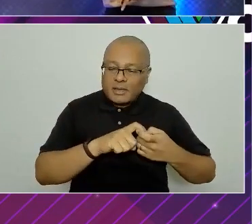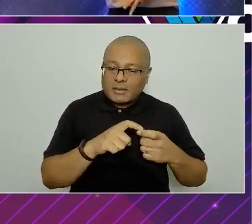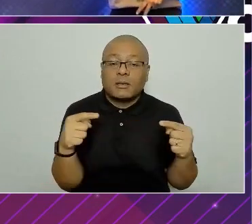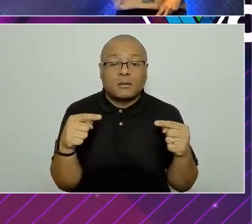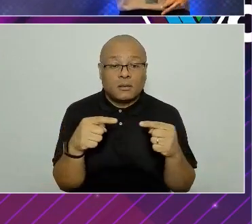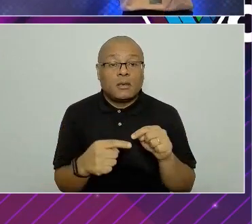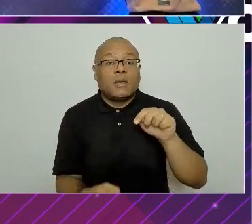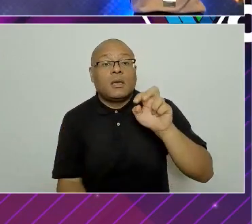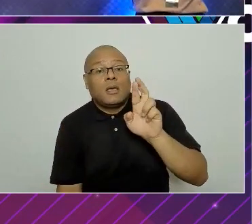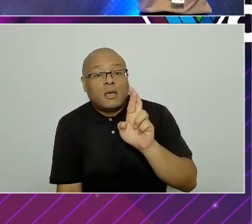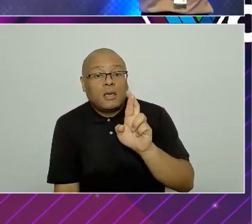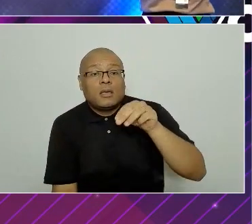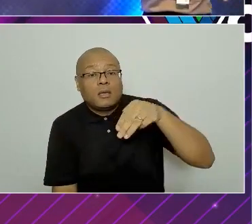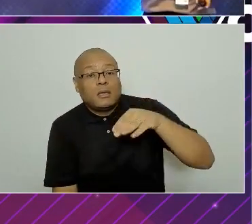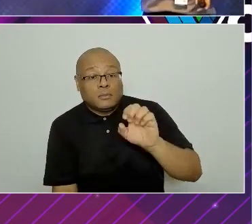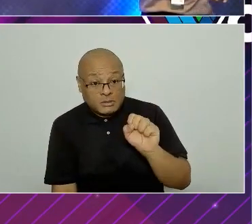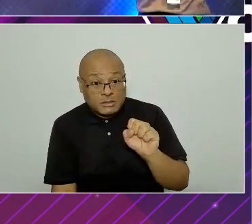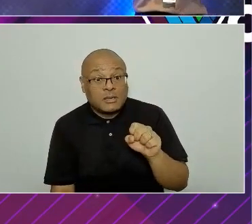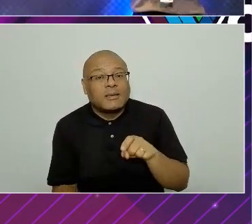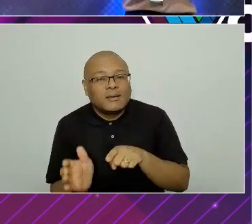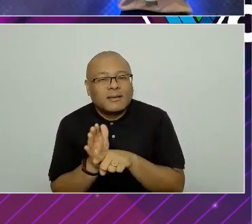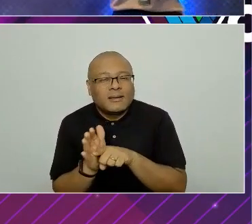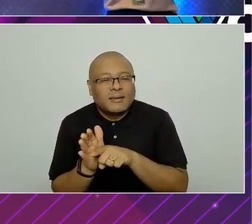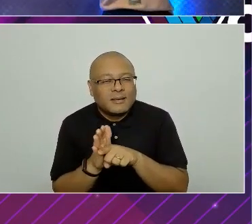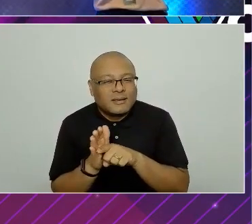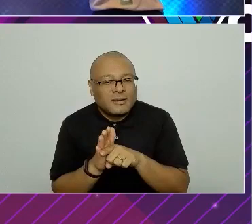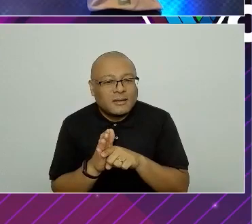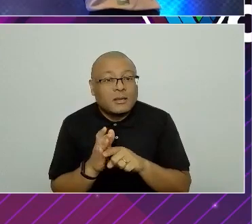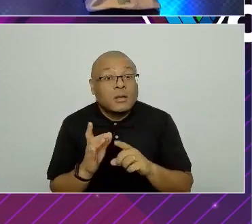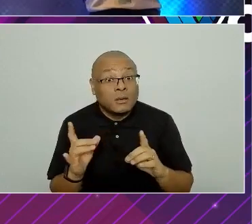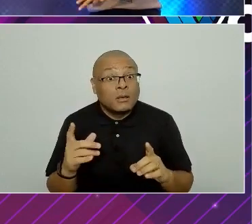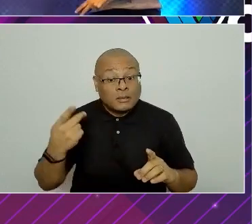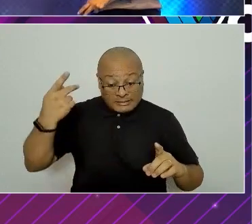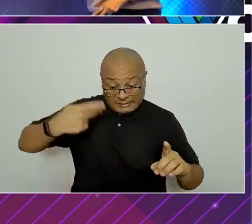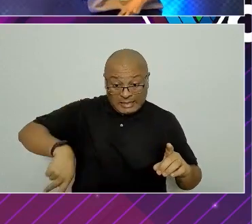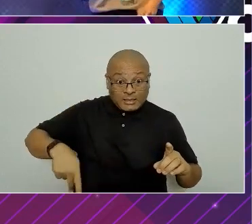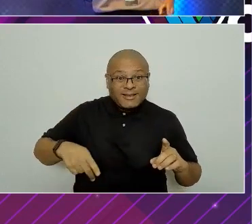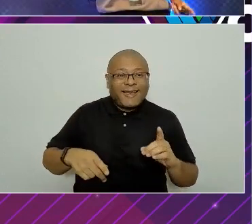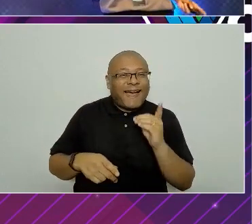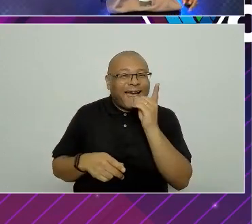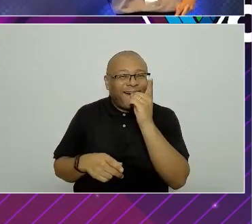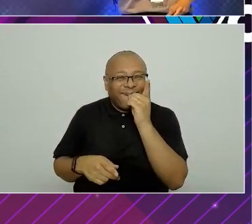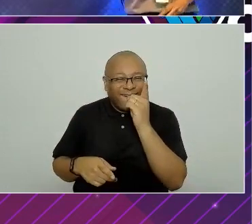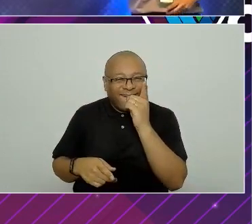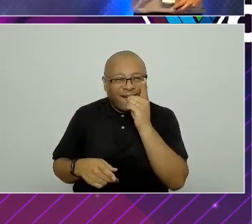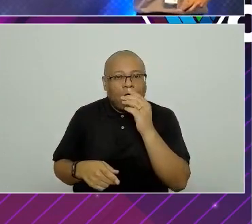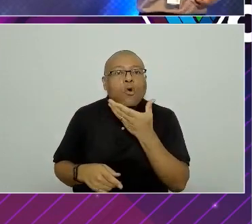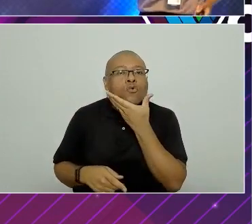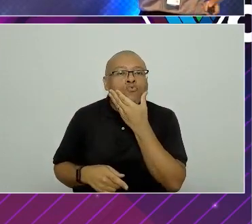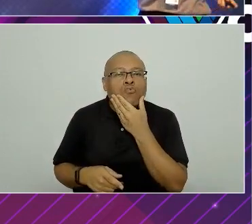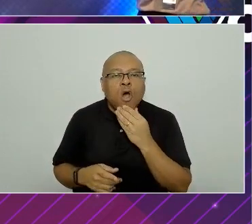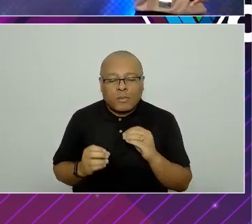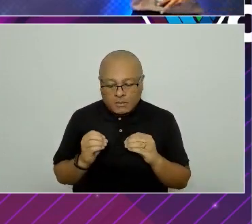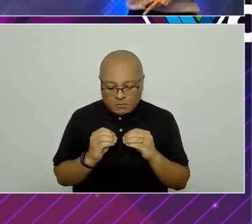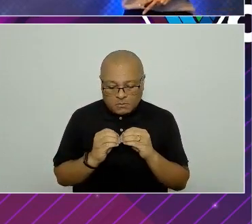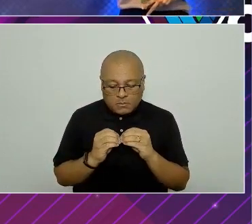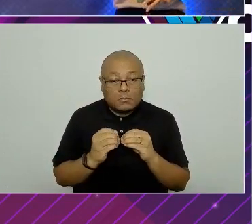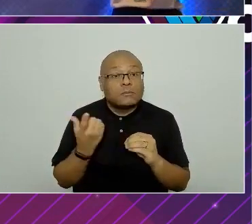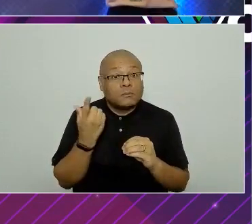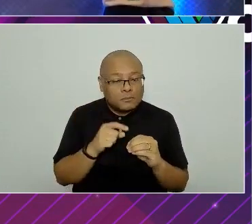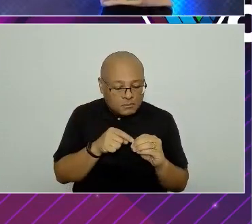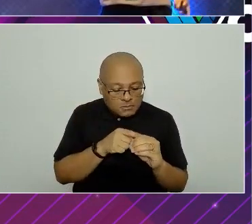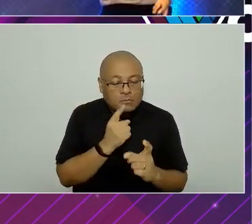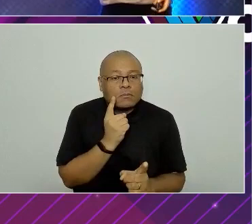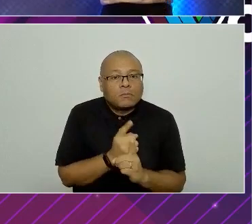RNC, biópsias, né, de tumores coloretais e de próstata usando imagens multiespectrais, né, utilizando um estudo de desenvolvimento